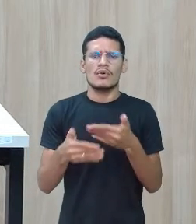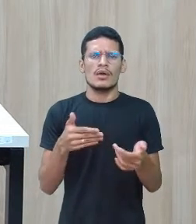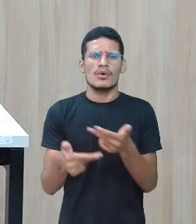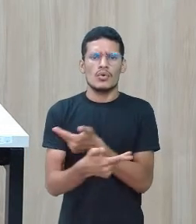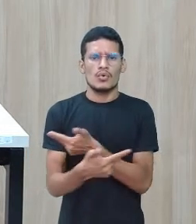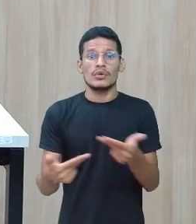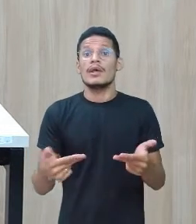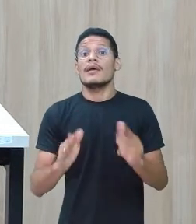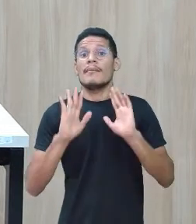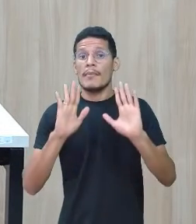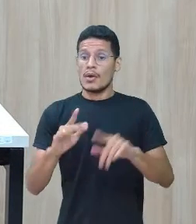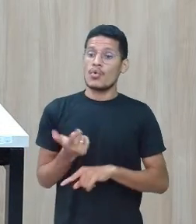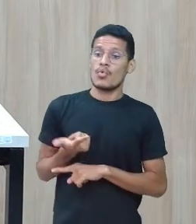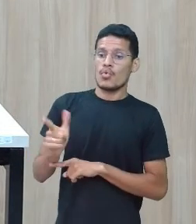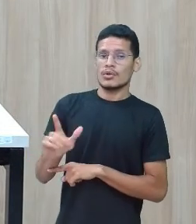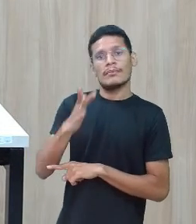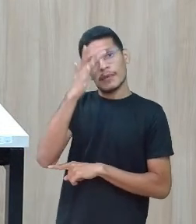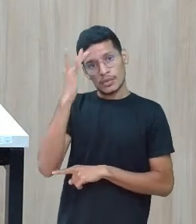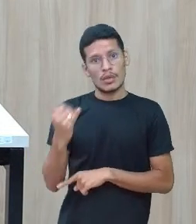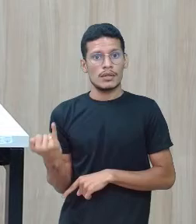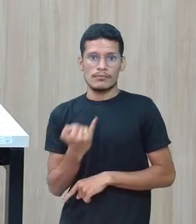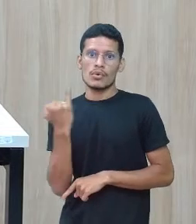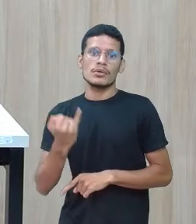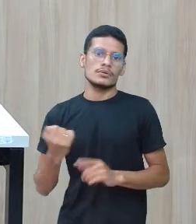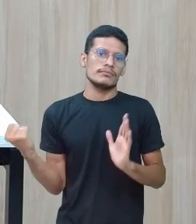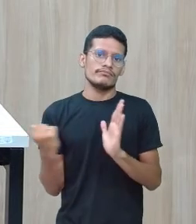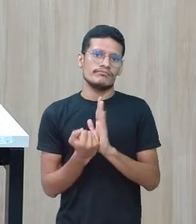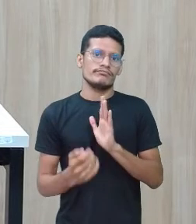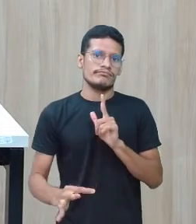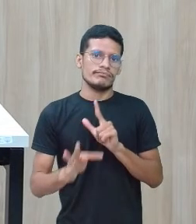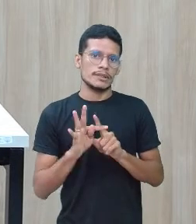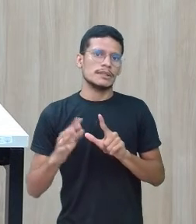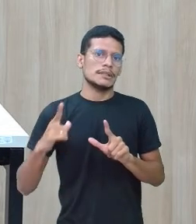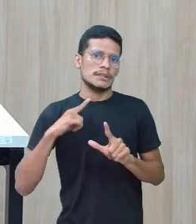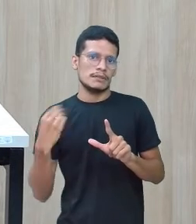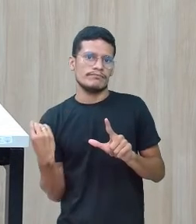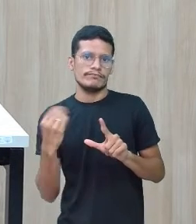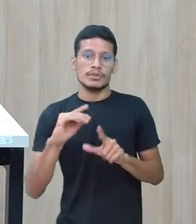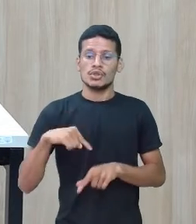coisa, mas outras pessoas acham de grande importância que nós,